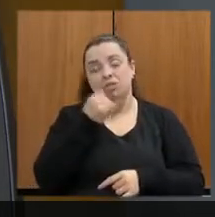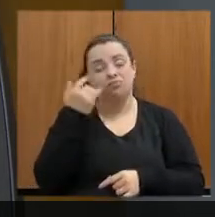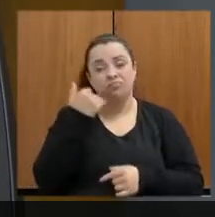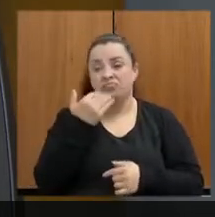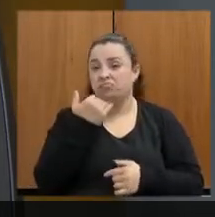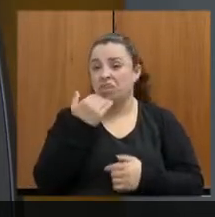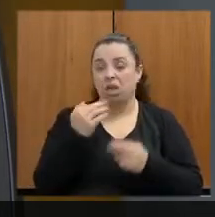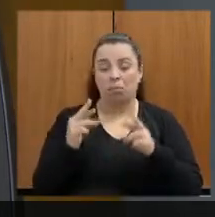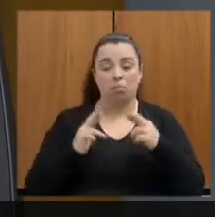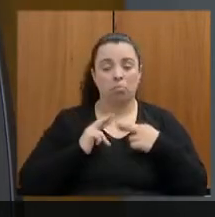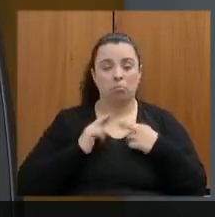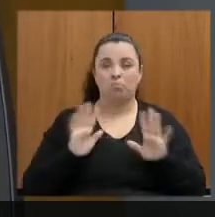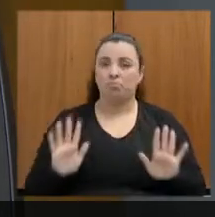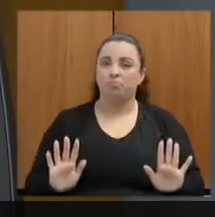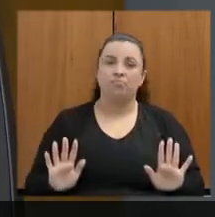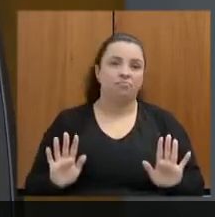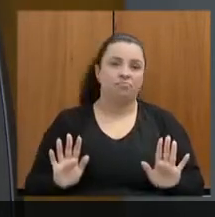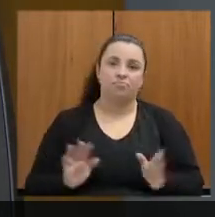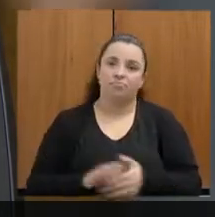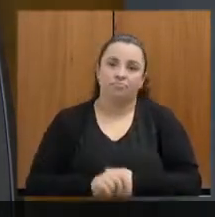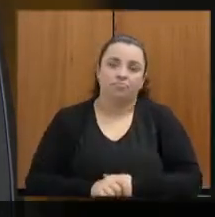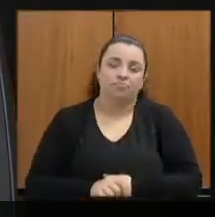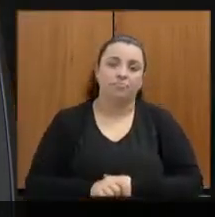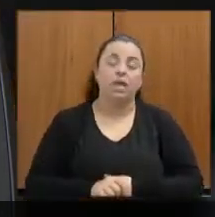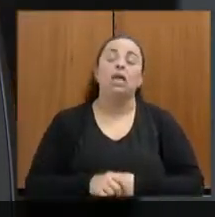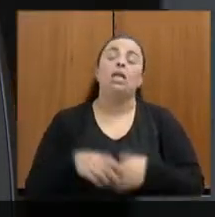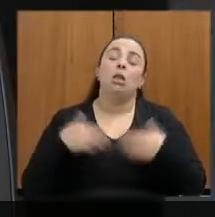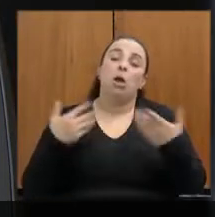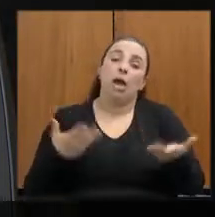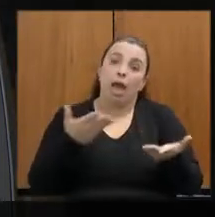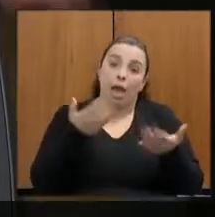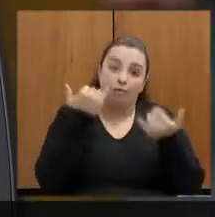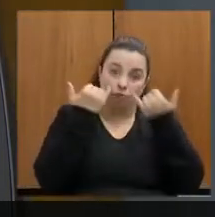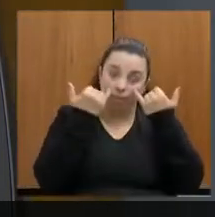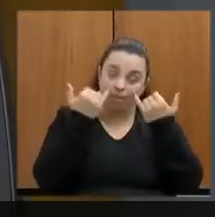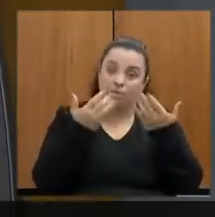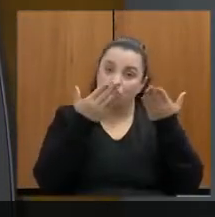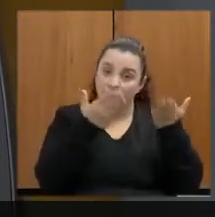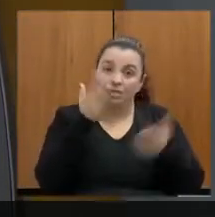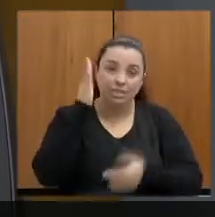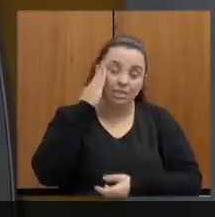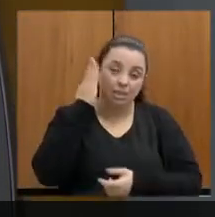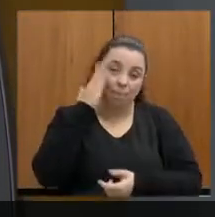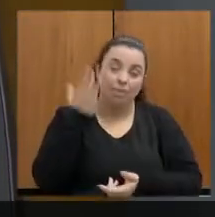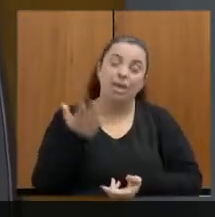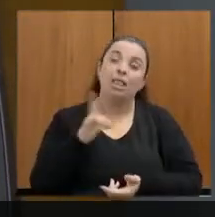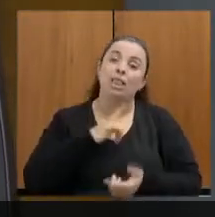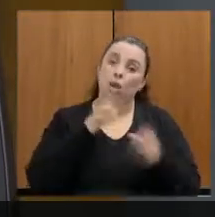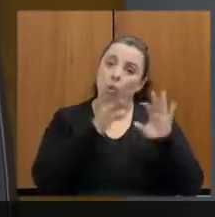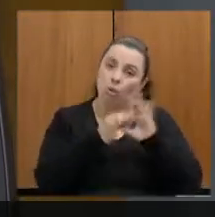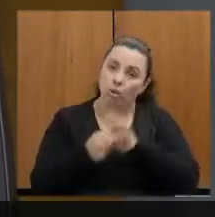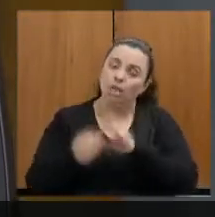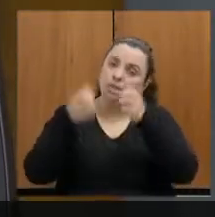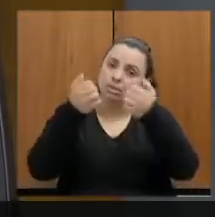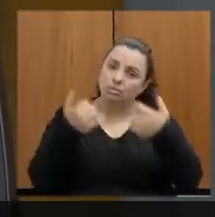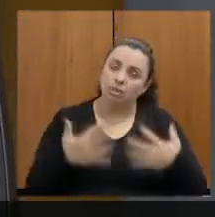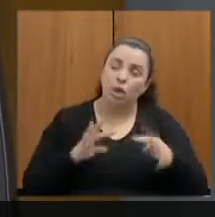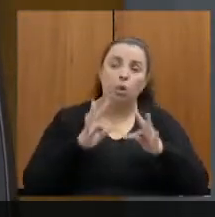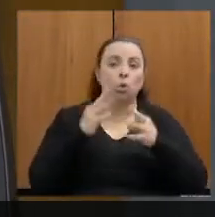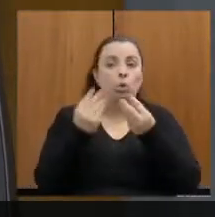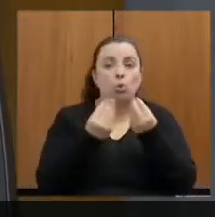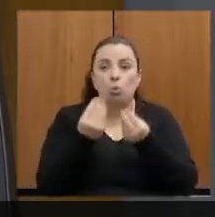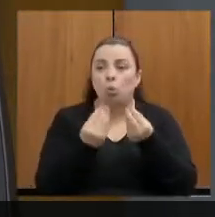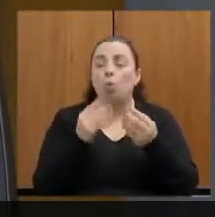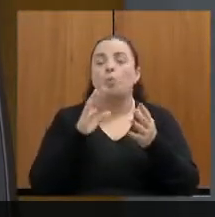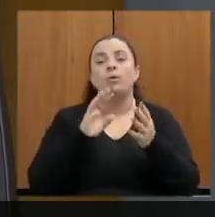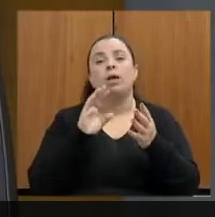marcada então fica aqui né o a informação a contextualização de toda a situação